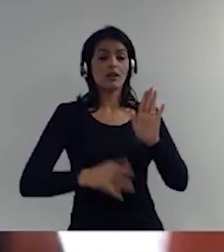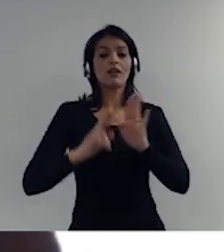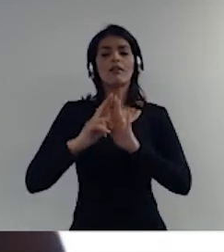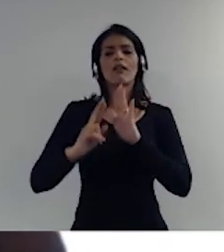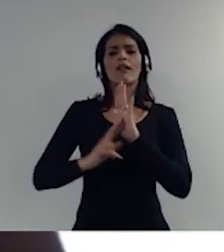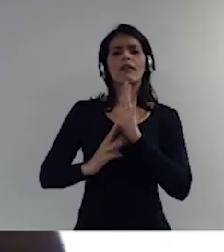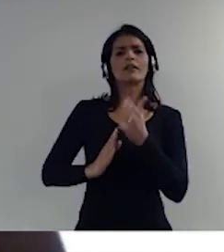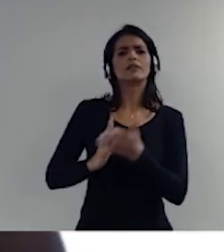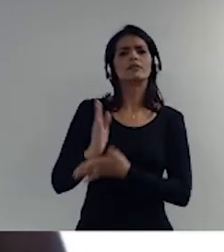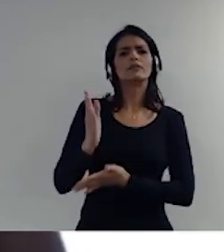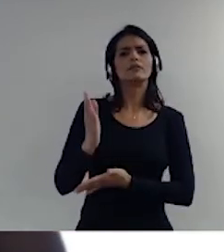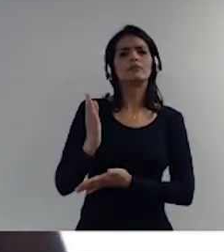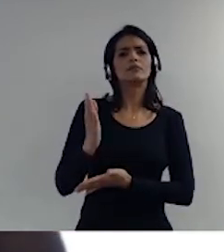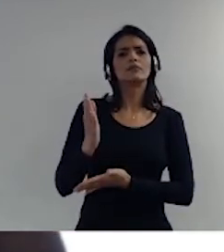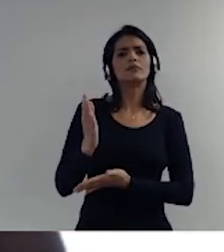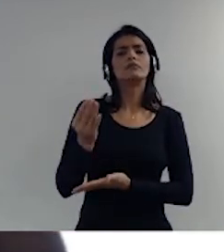regulação